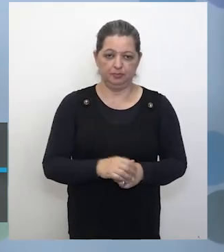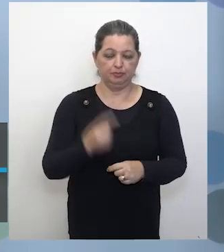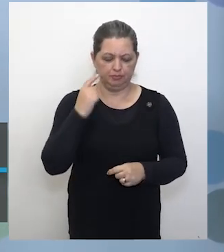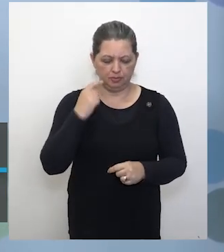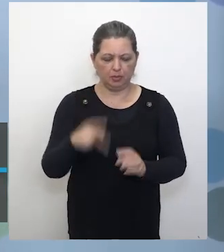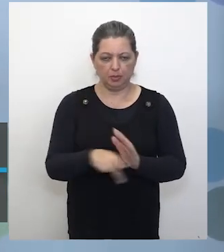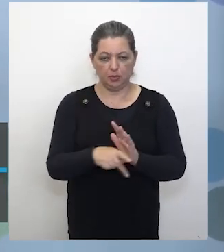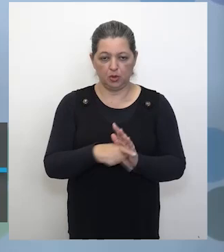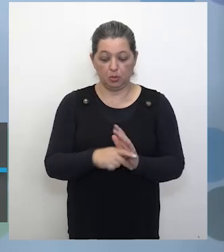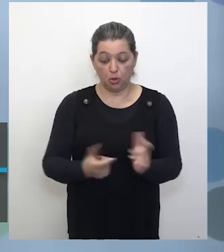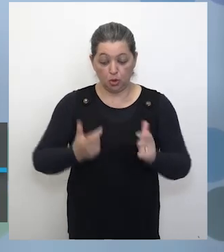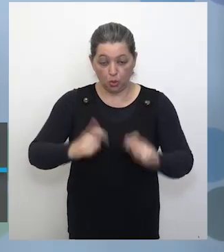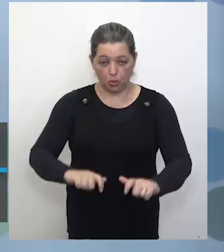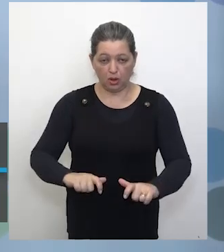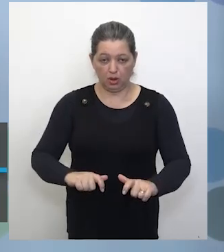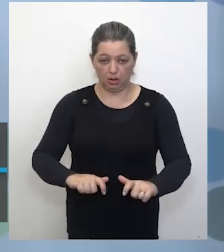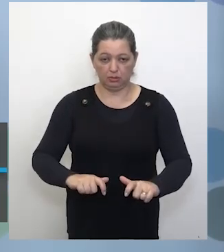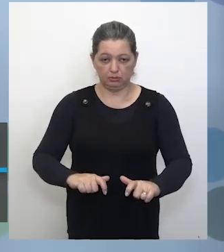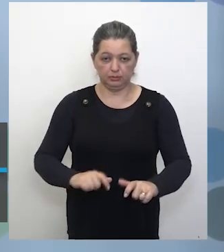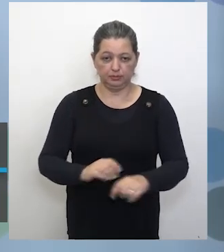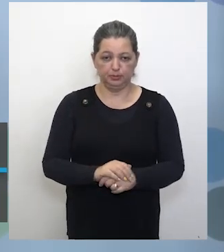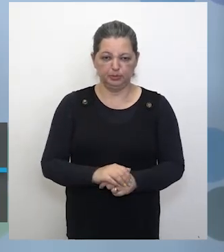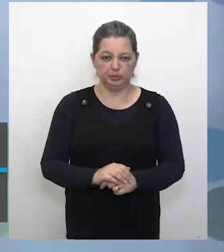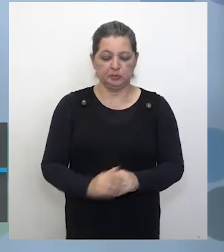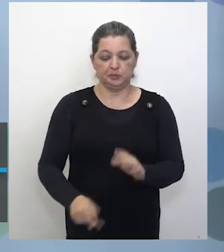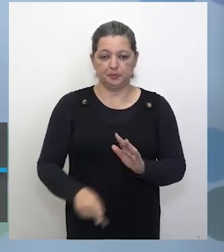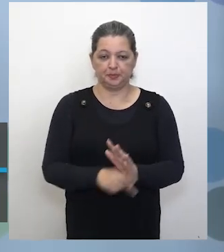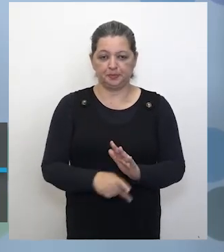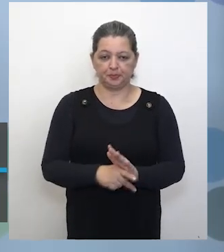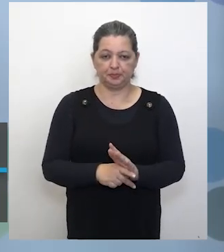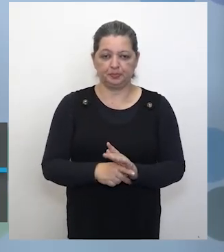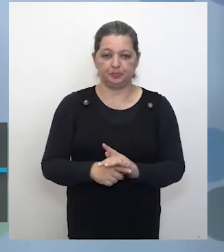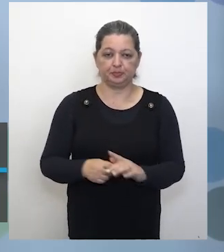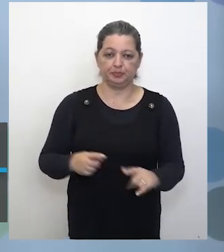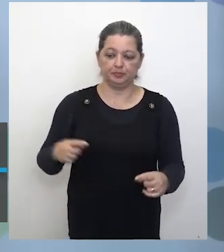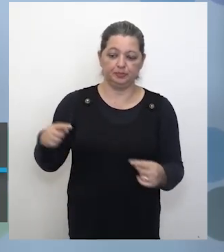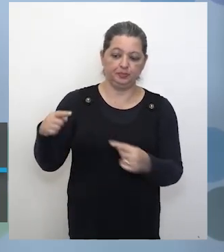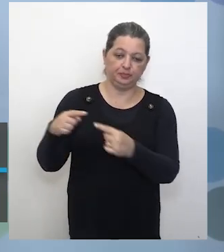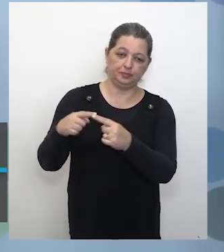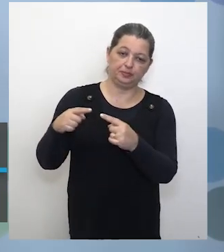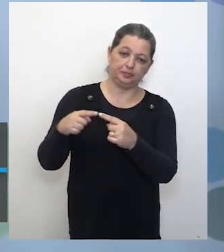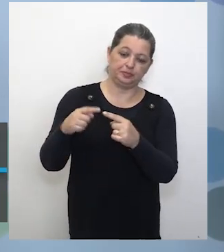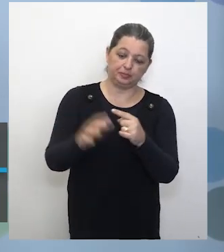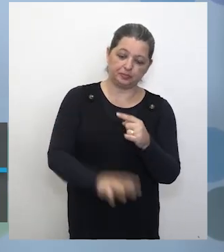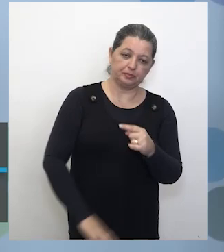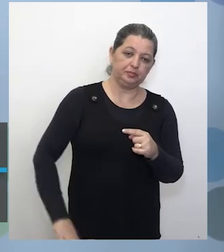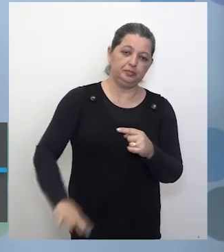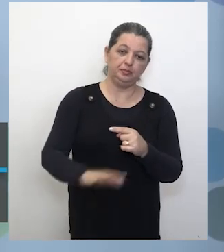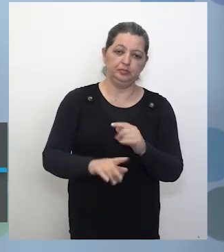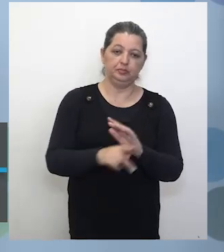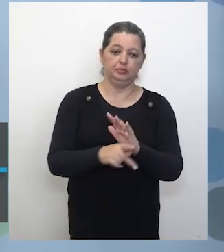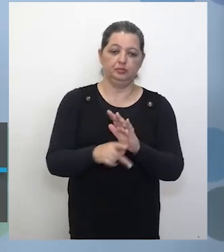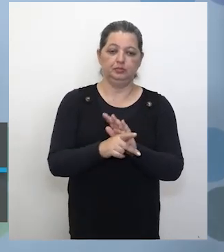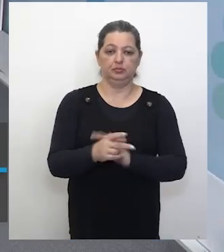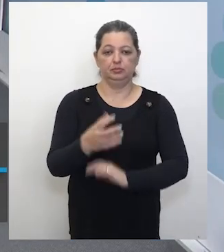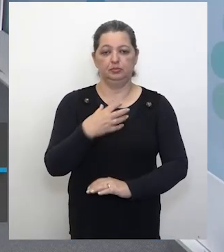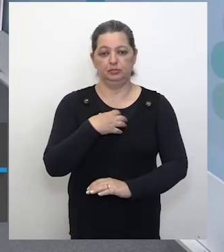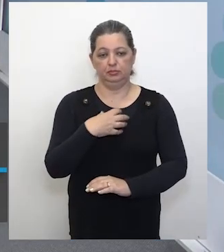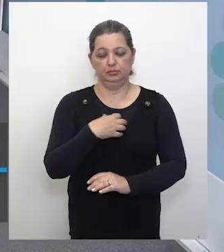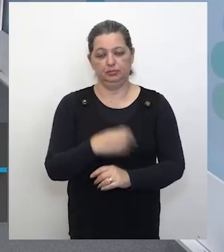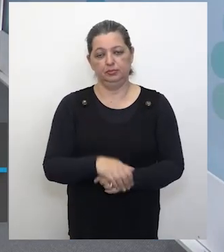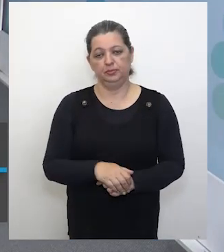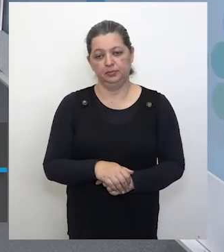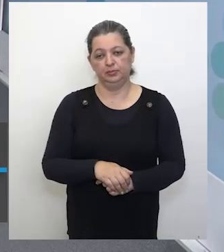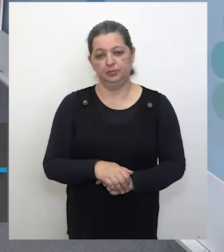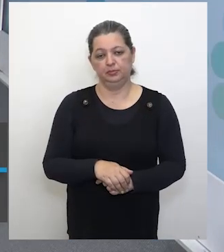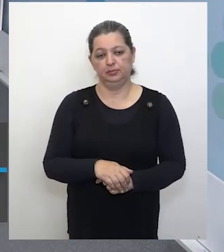o meu território, a minha territorialidade está ligada a esse ambiente, a esse espaço geográfico. E eu acho